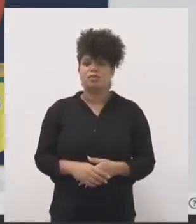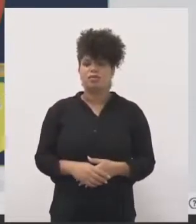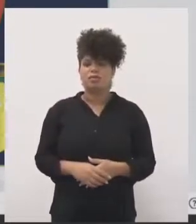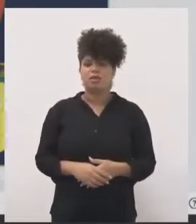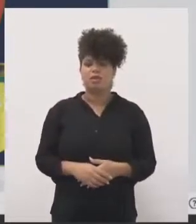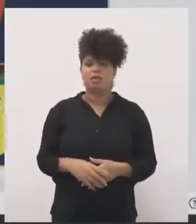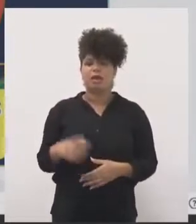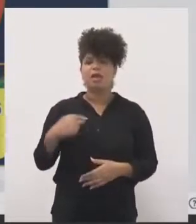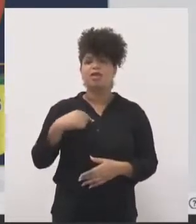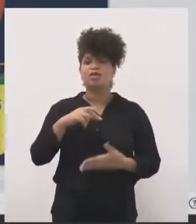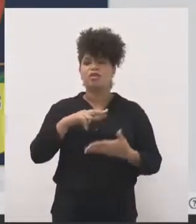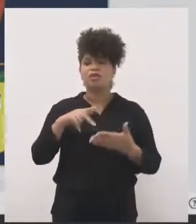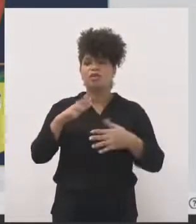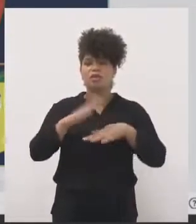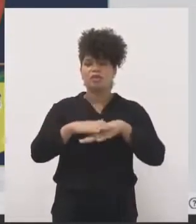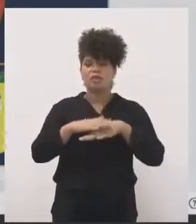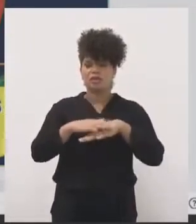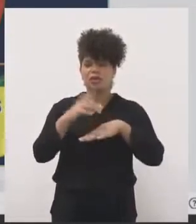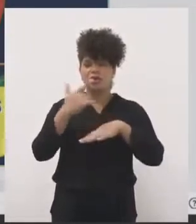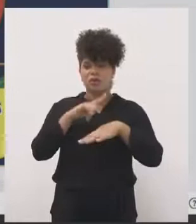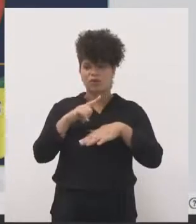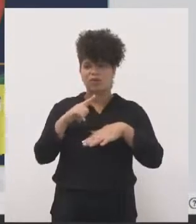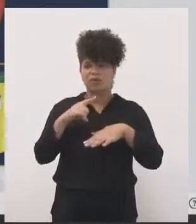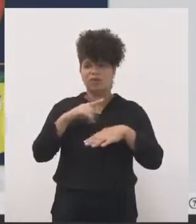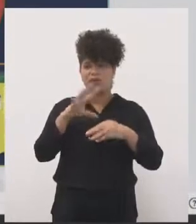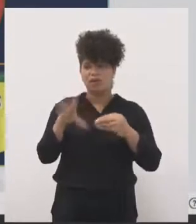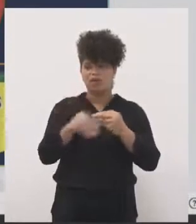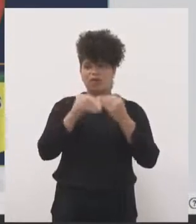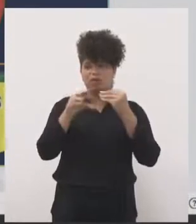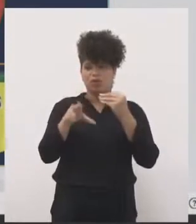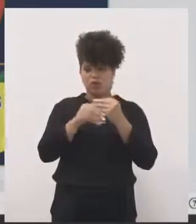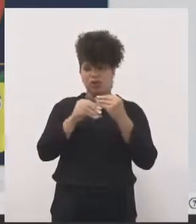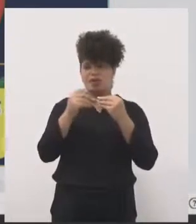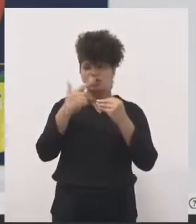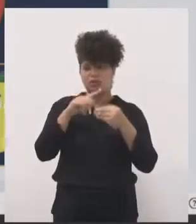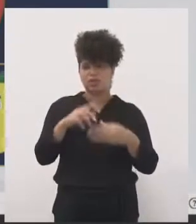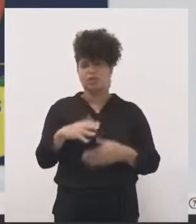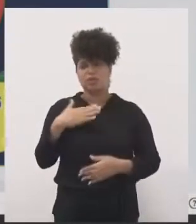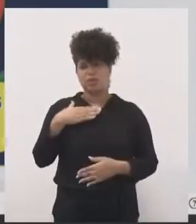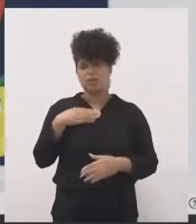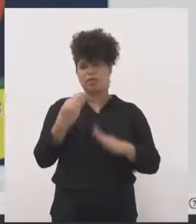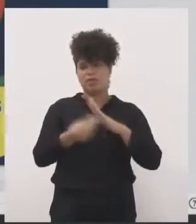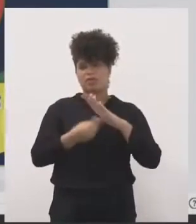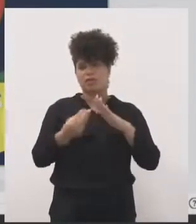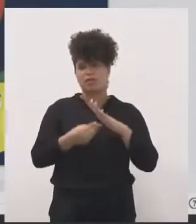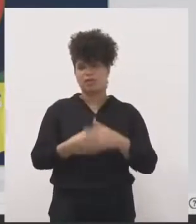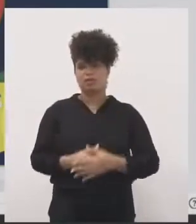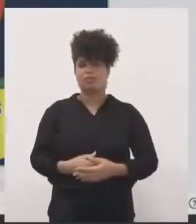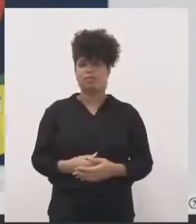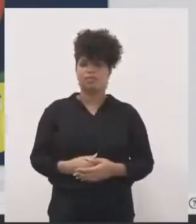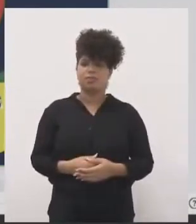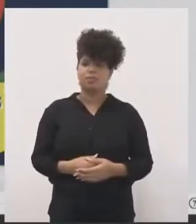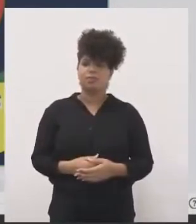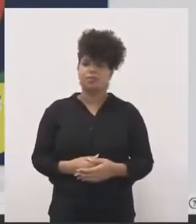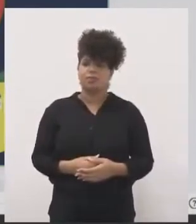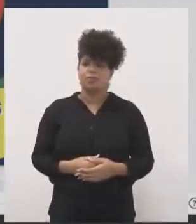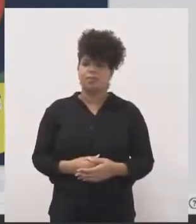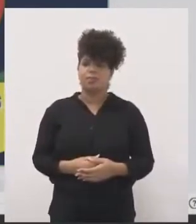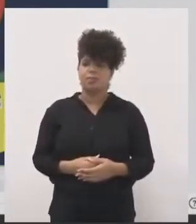o meu acervo do Bitmoji aqui. Eu posso incluir no meu design. Ou eu posso